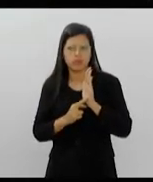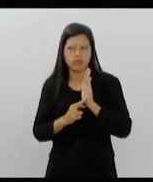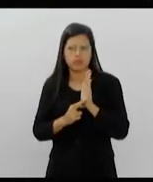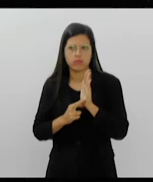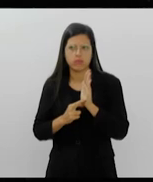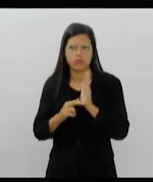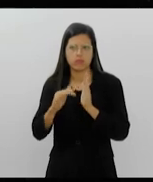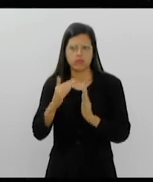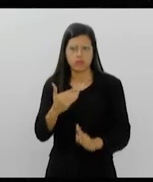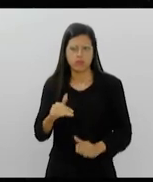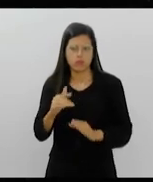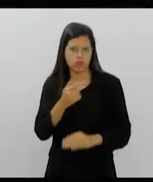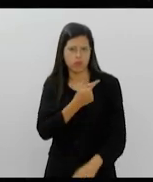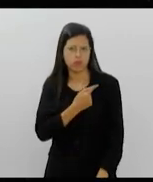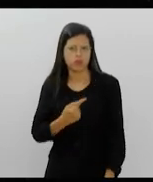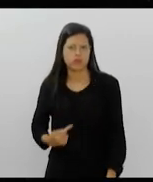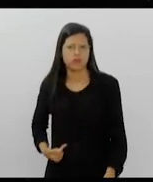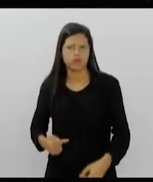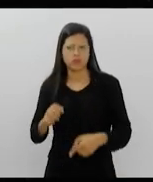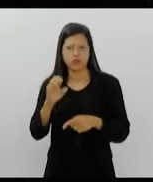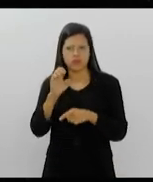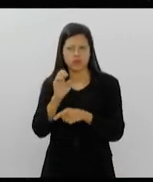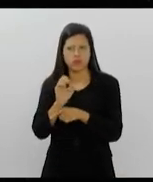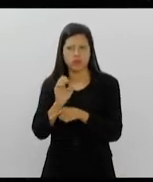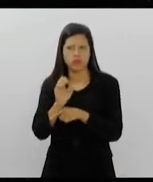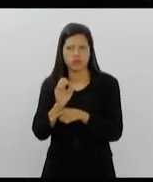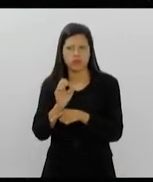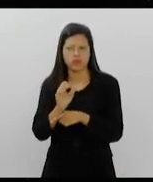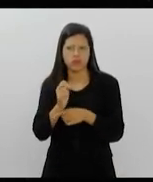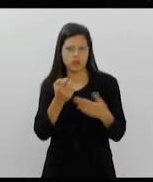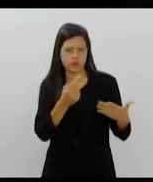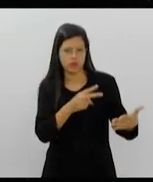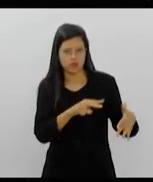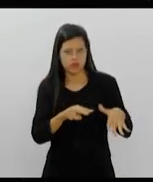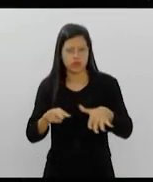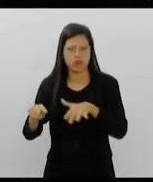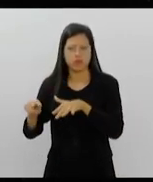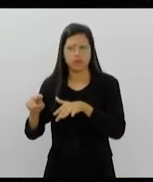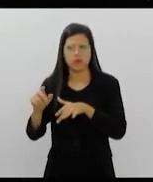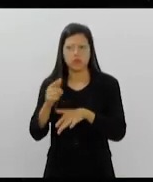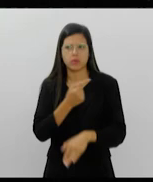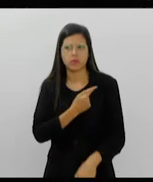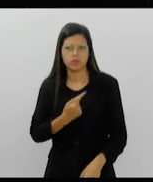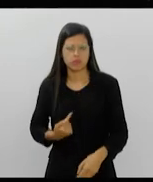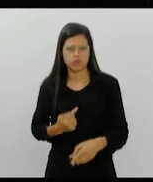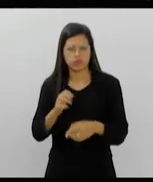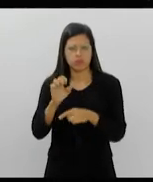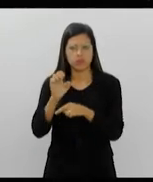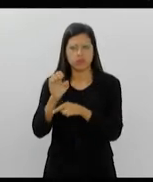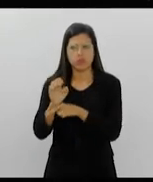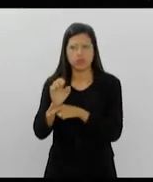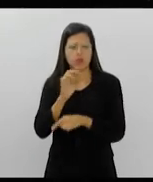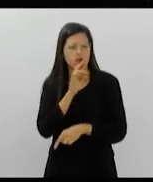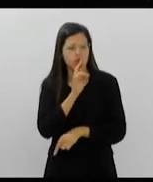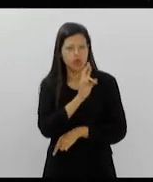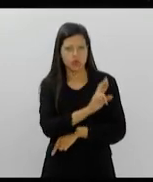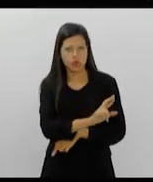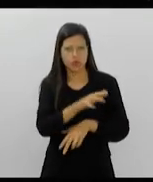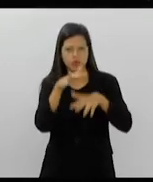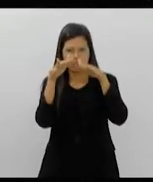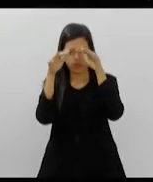do Estado. E esta semana o governo do Estado responde para o tribunal